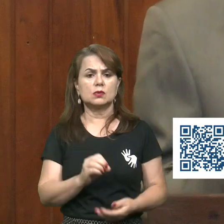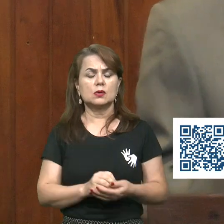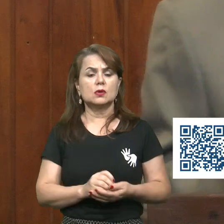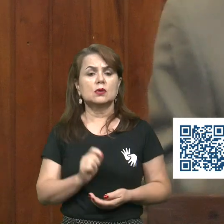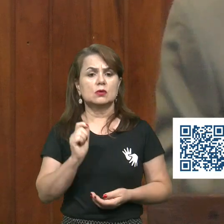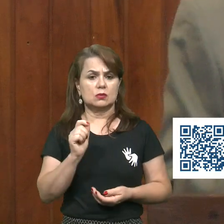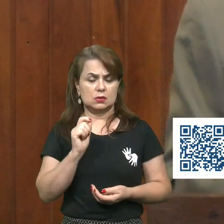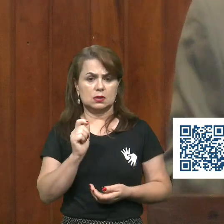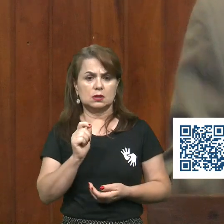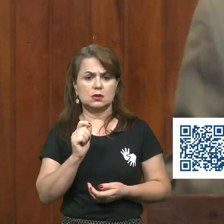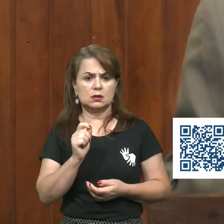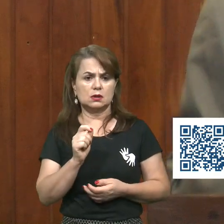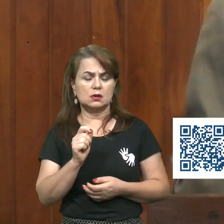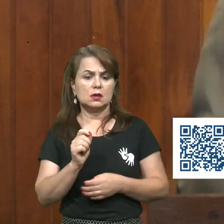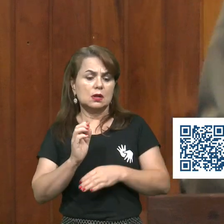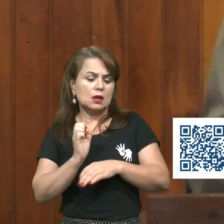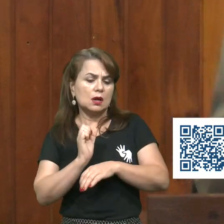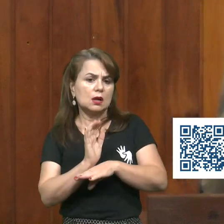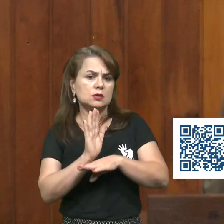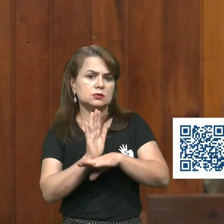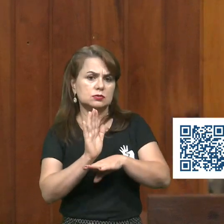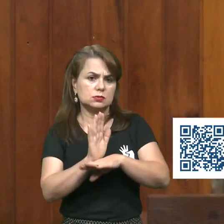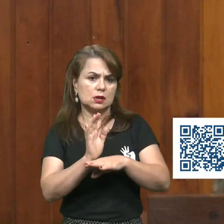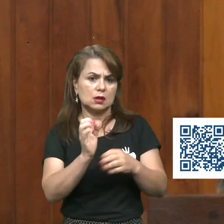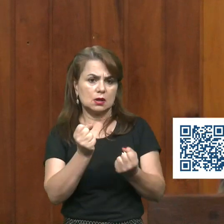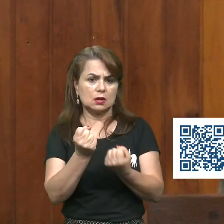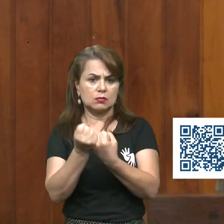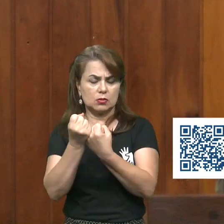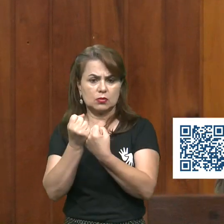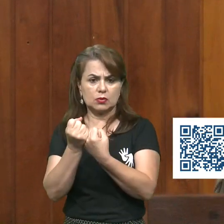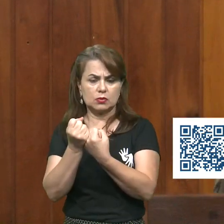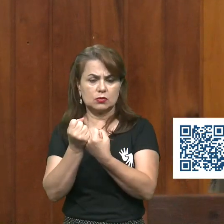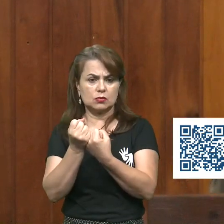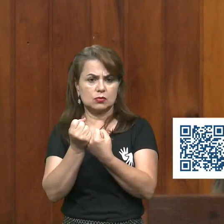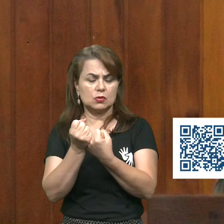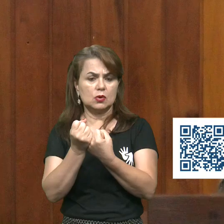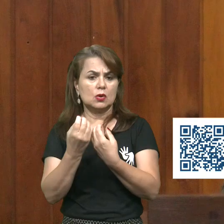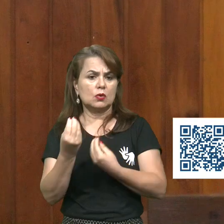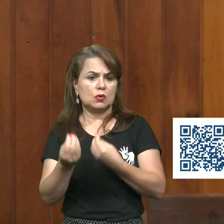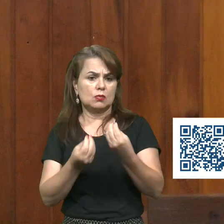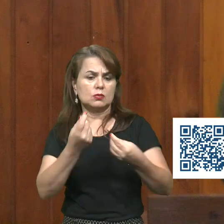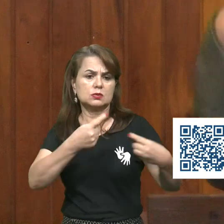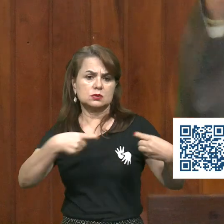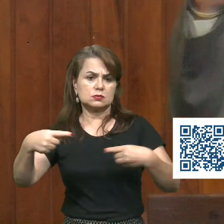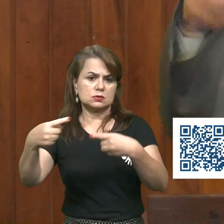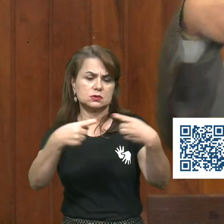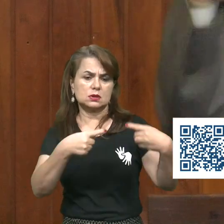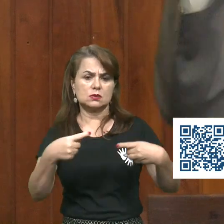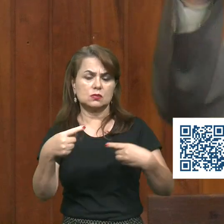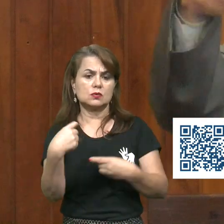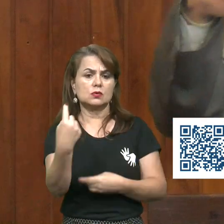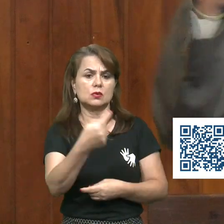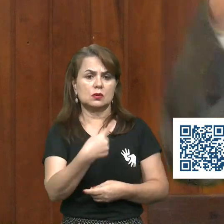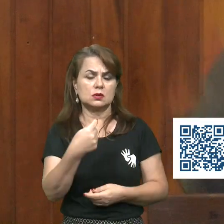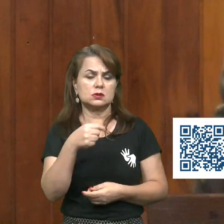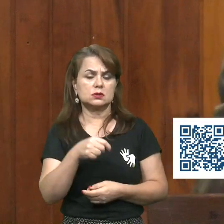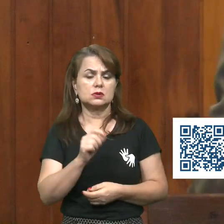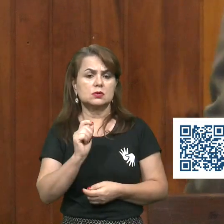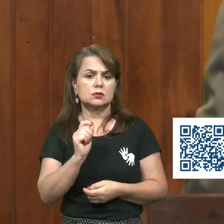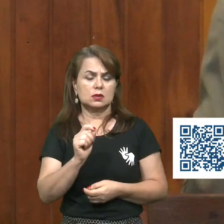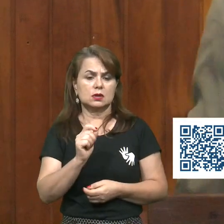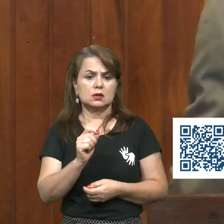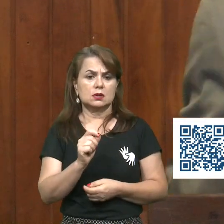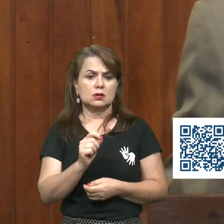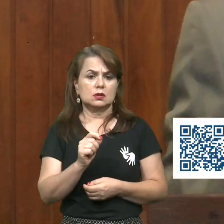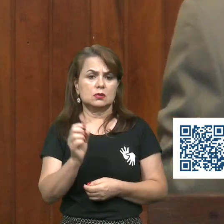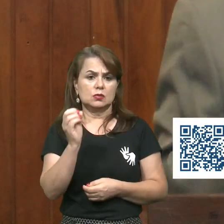possam auxiliar e enveredar esse caminho nessa discussão, para que